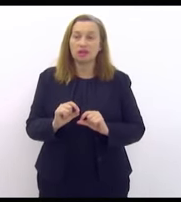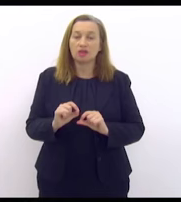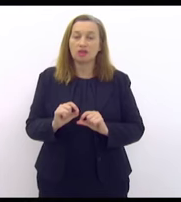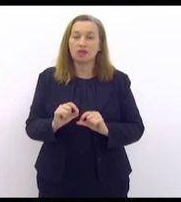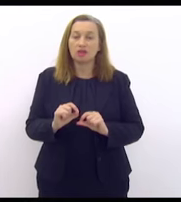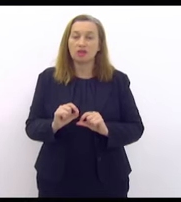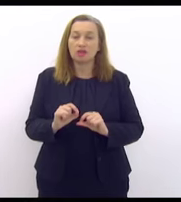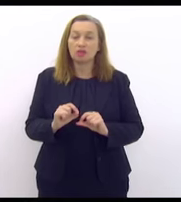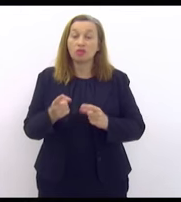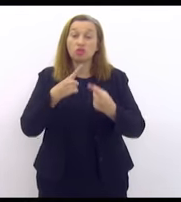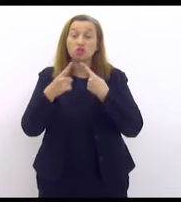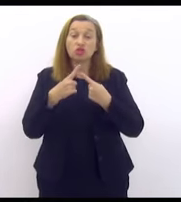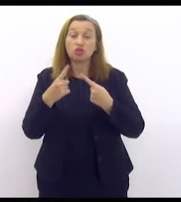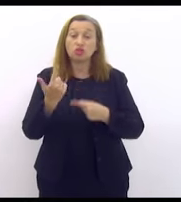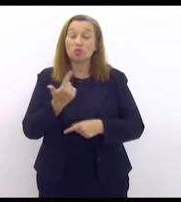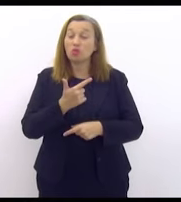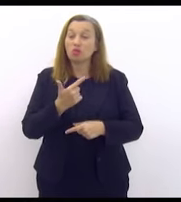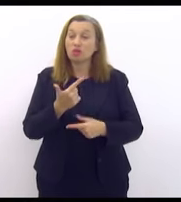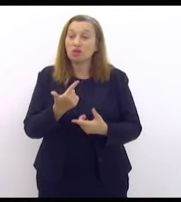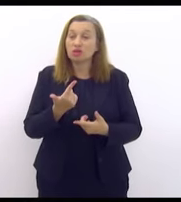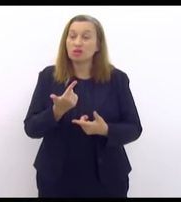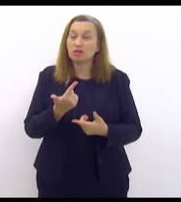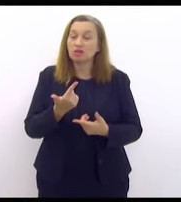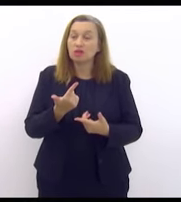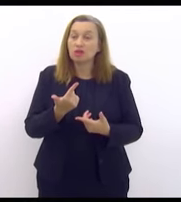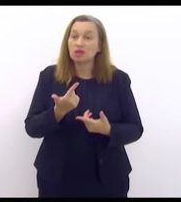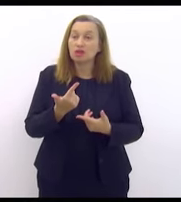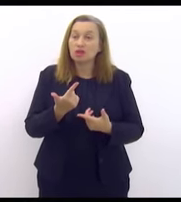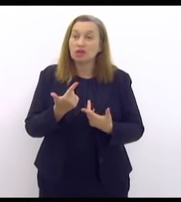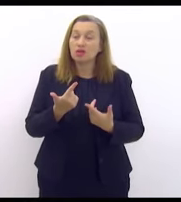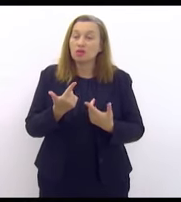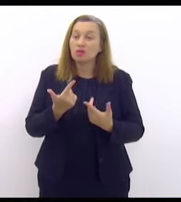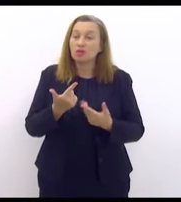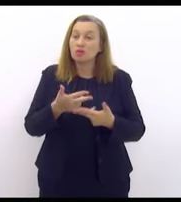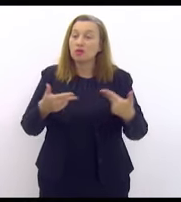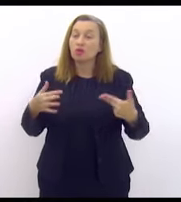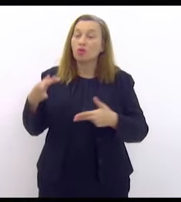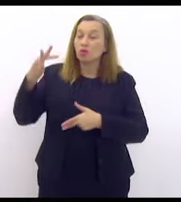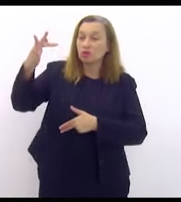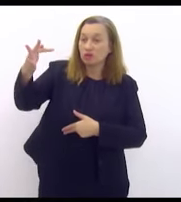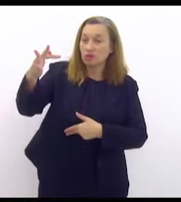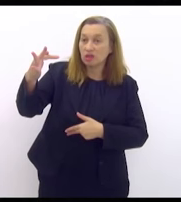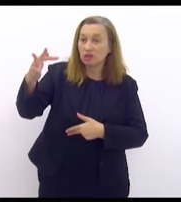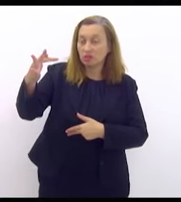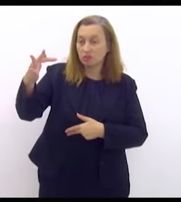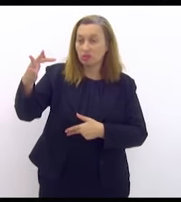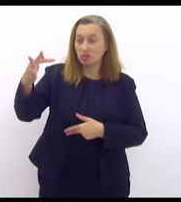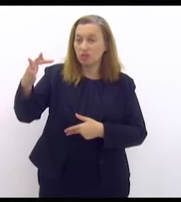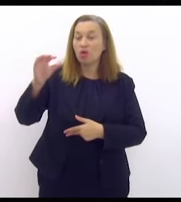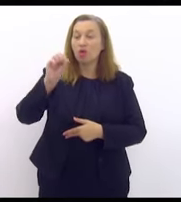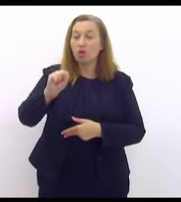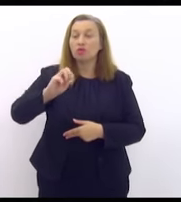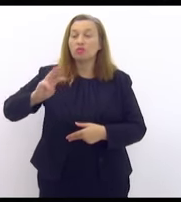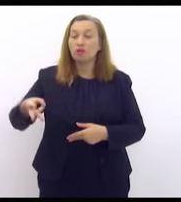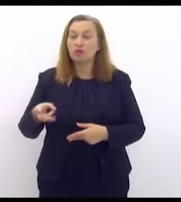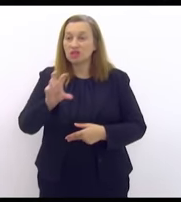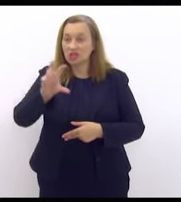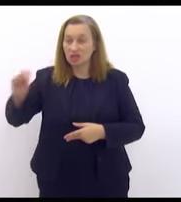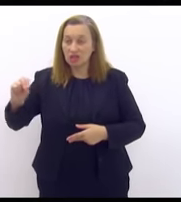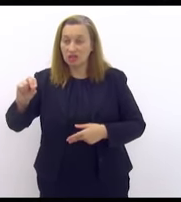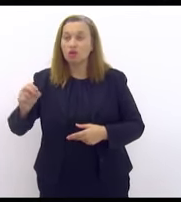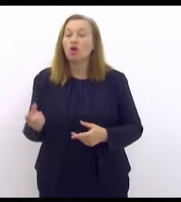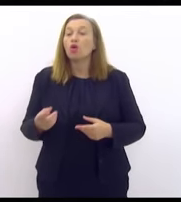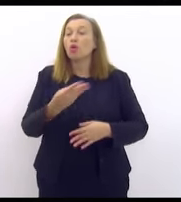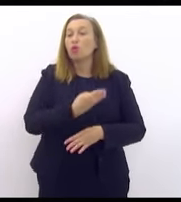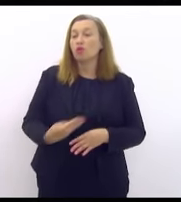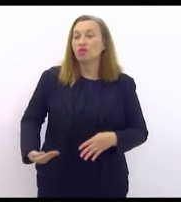existe. Porque o rombo do orçamento para o ano que vem já é de 8 bilhões e 500 milhões. O governador Cláudio